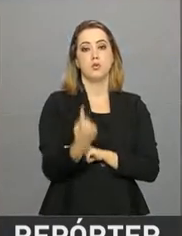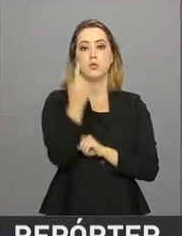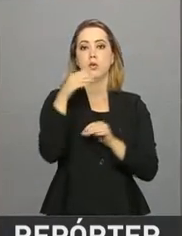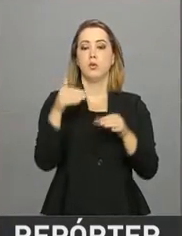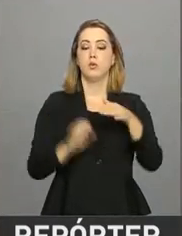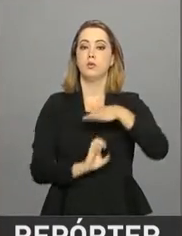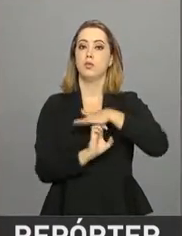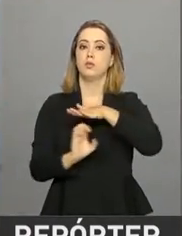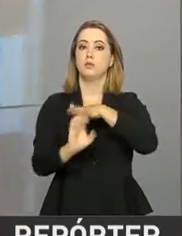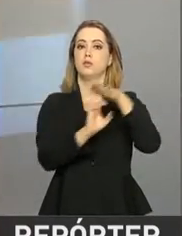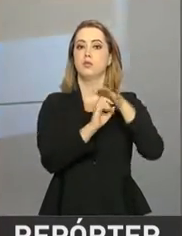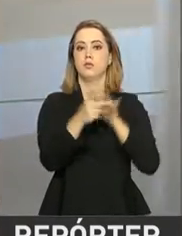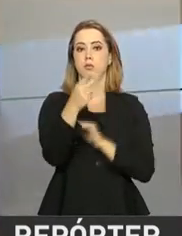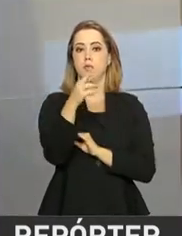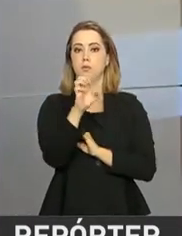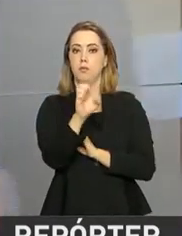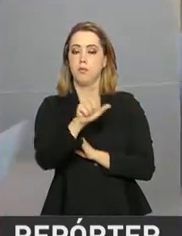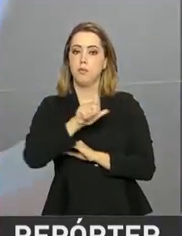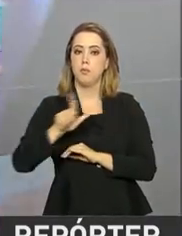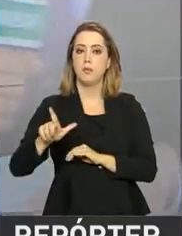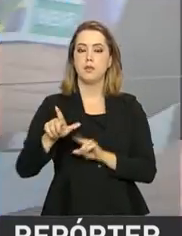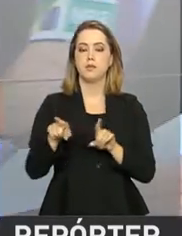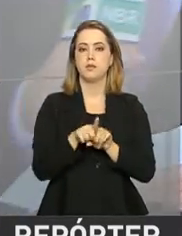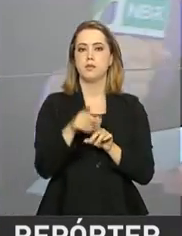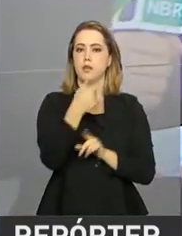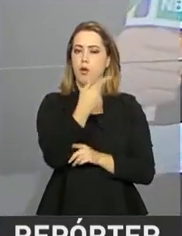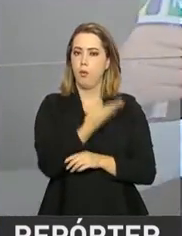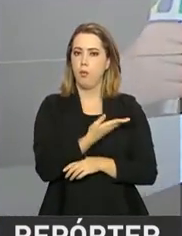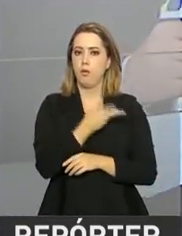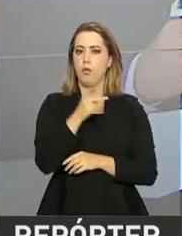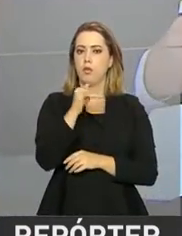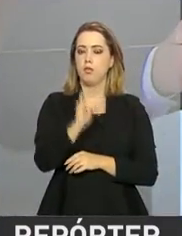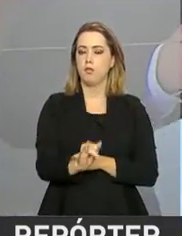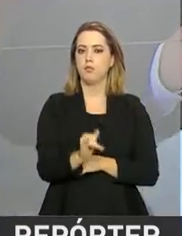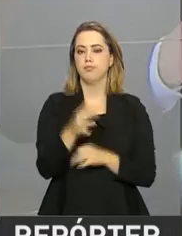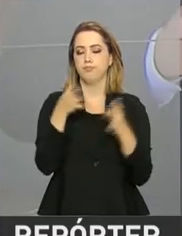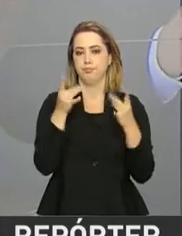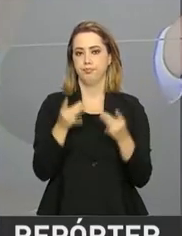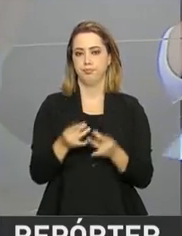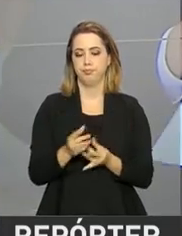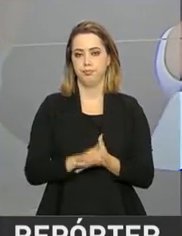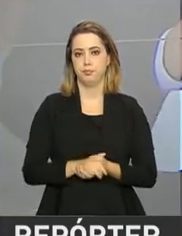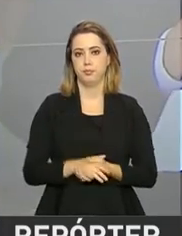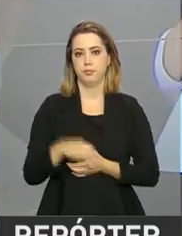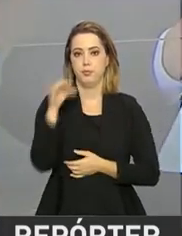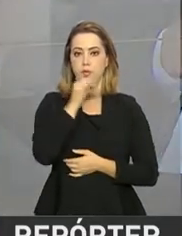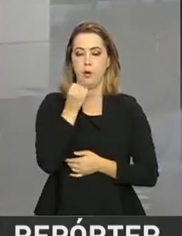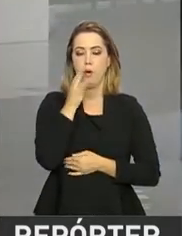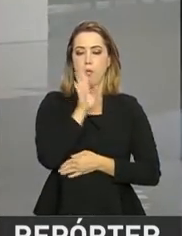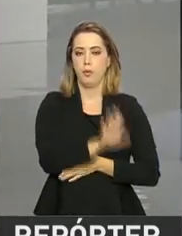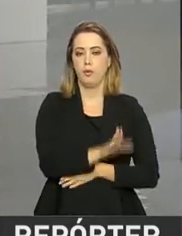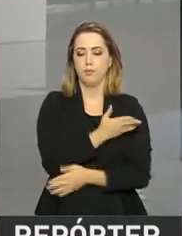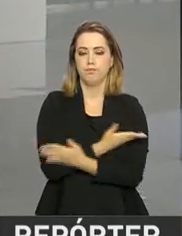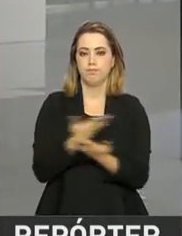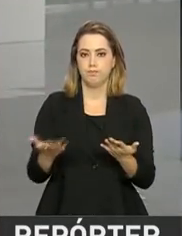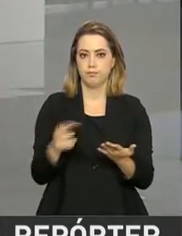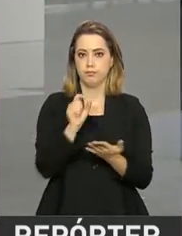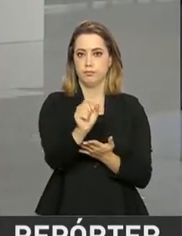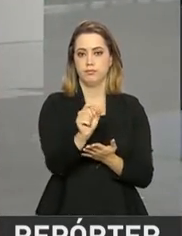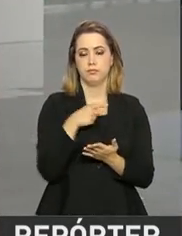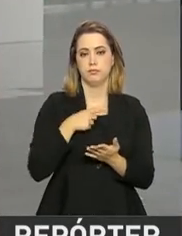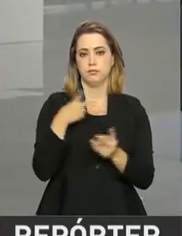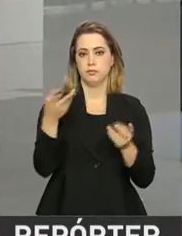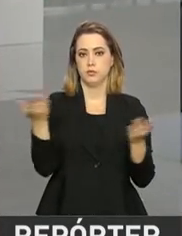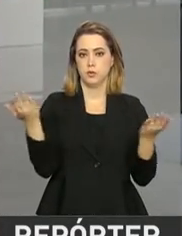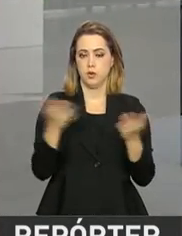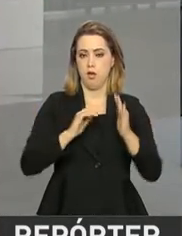conversar com o pt nem pereira que traz os detalhes pra gente boa tarde ney lazzari luiz boa tarde boa tarde a todos a previsão da